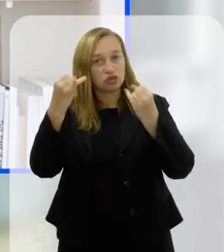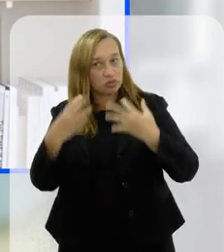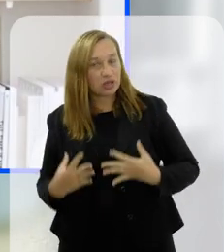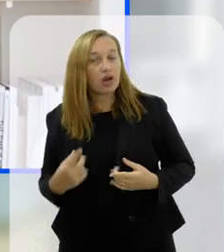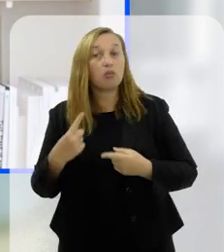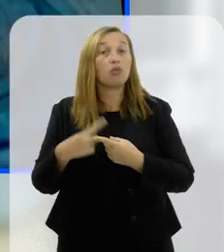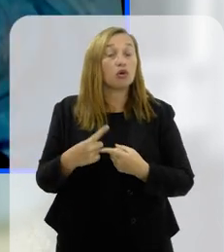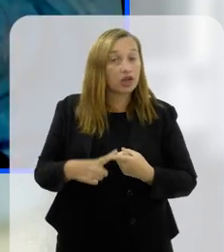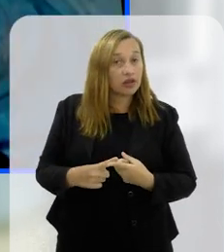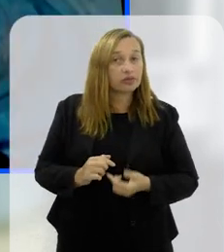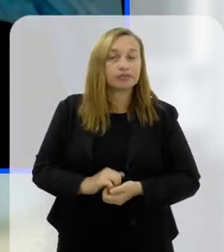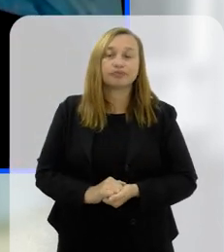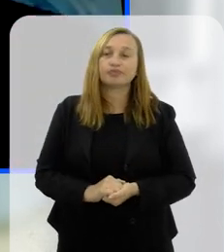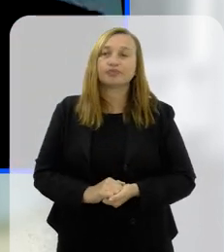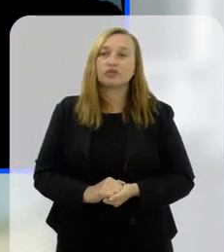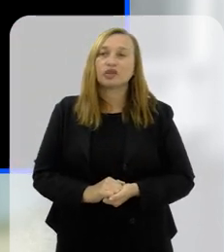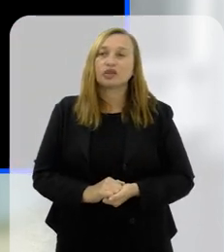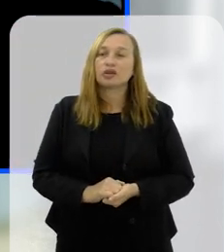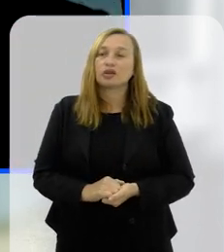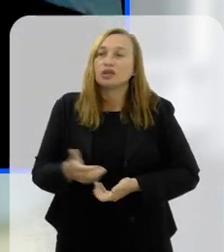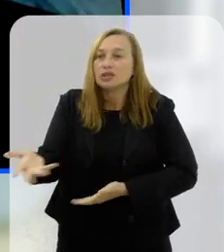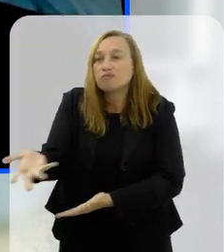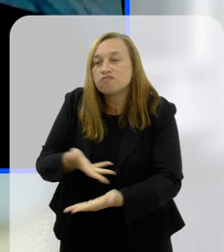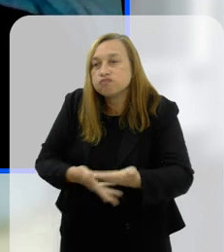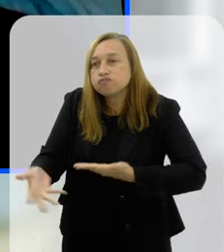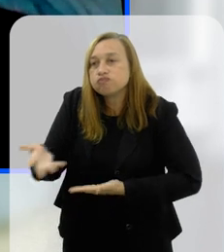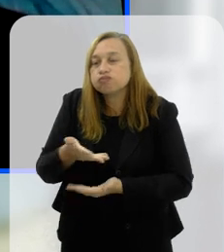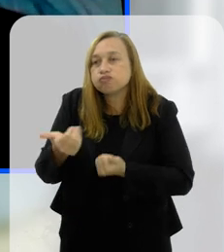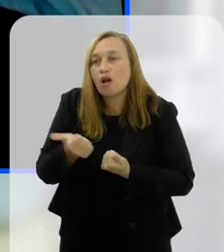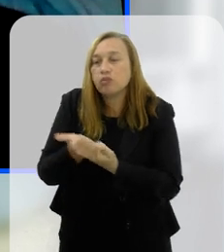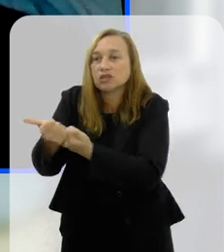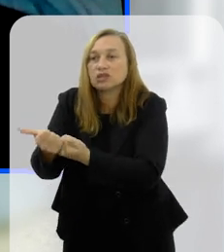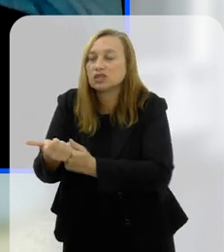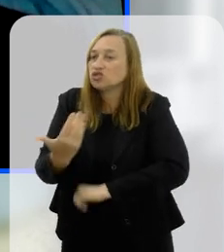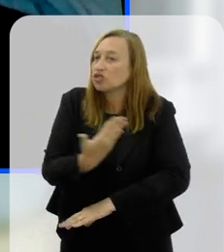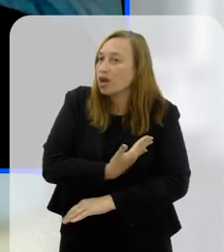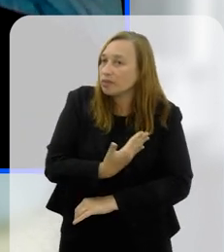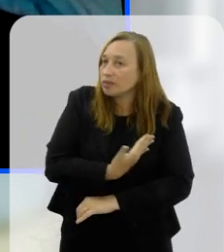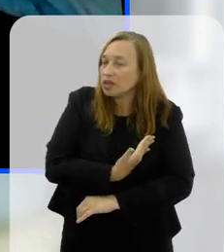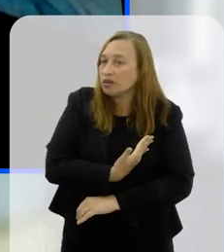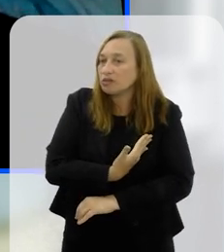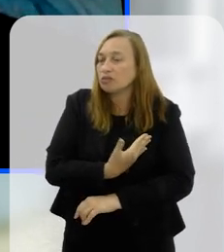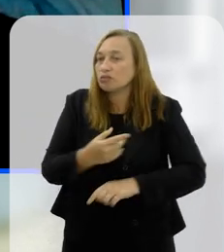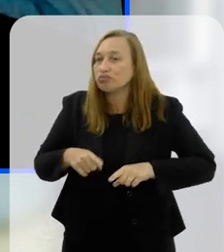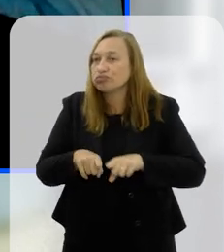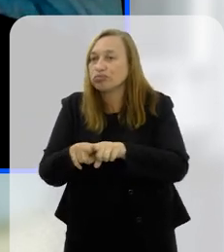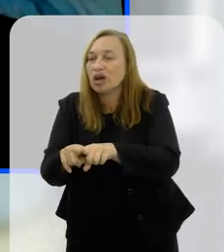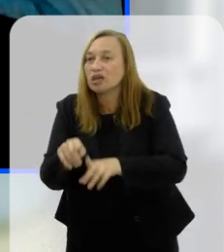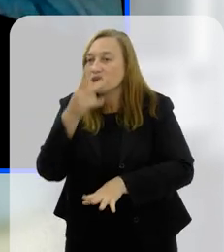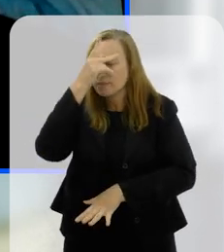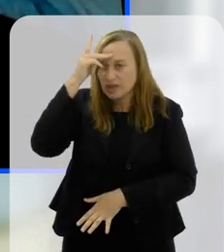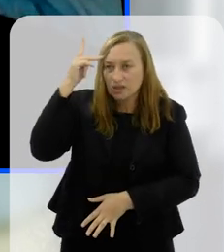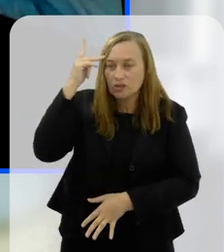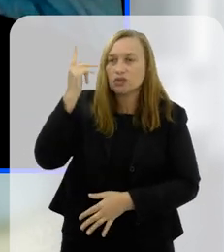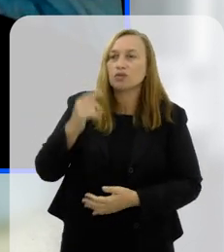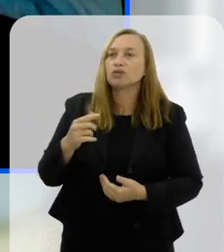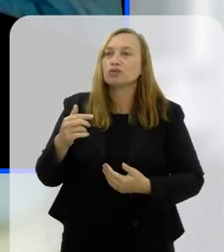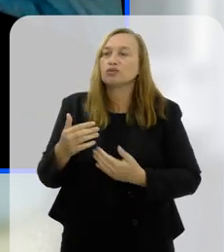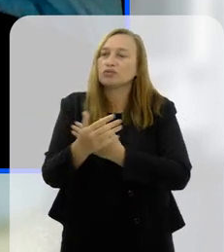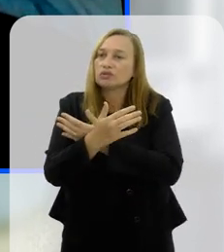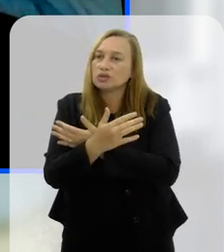vou explicar porquê né em razão dessa parceria desses amigos dessa dessas pessoas que